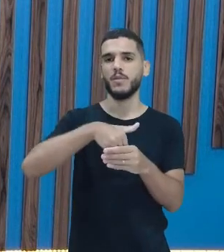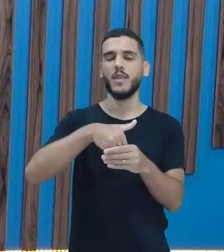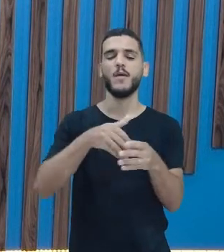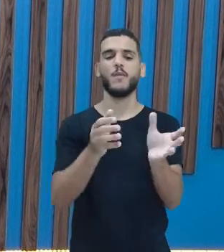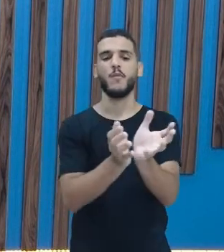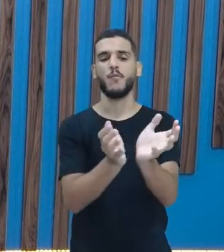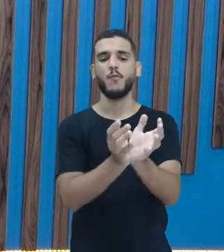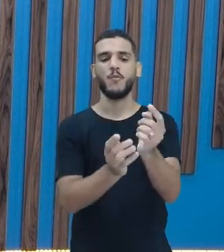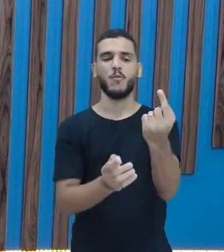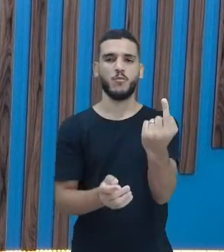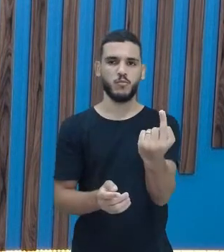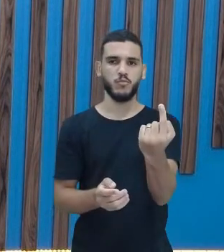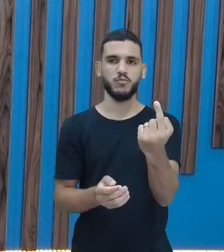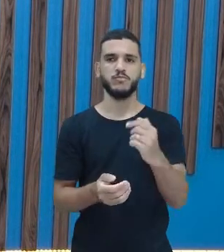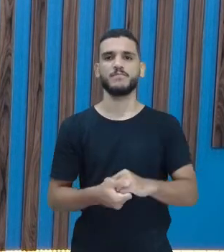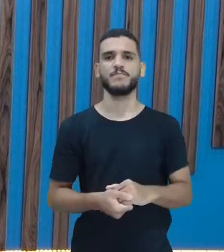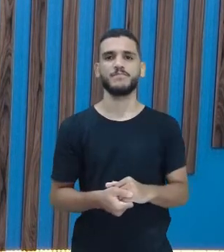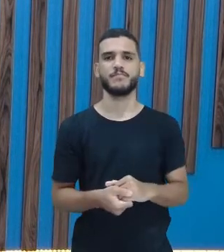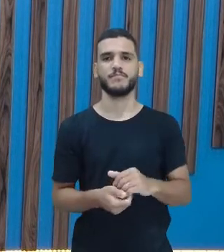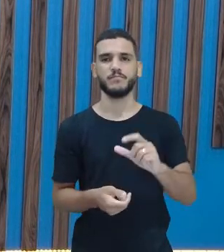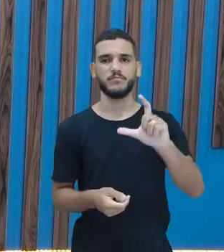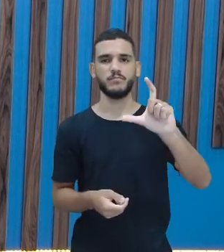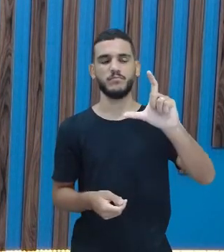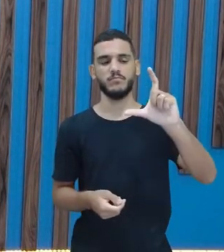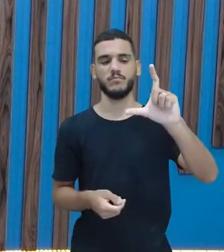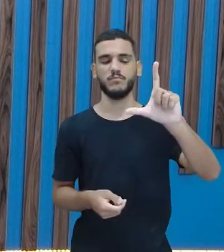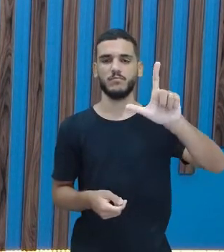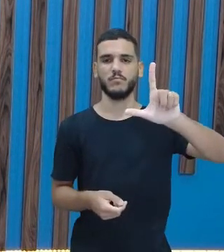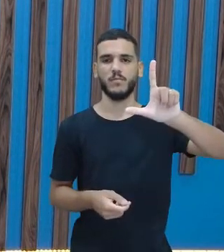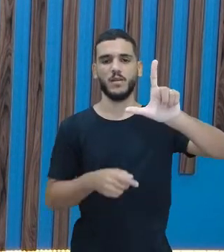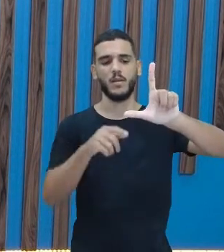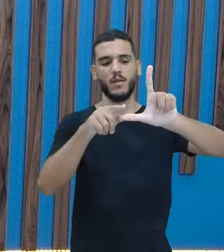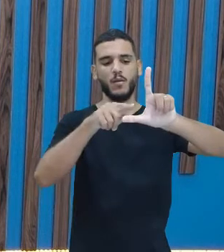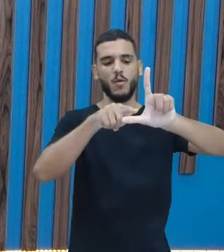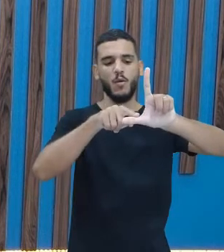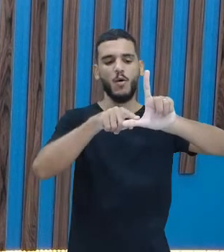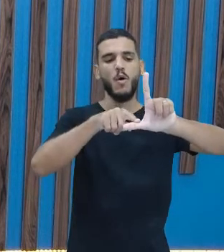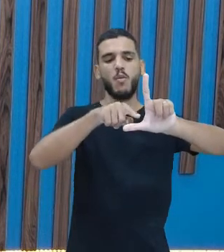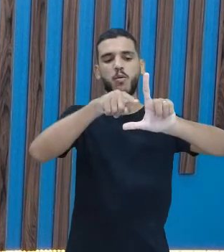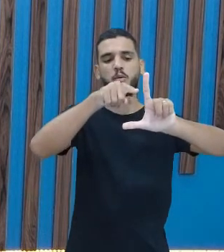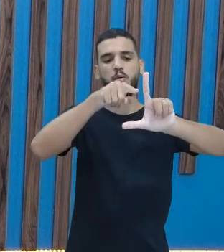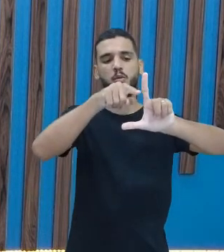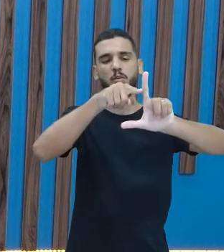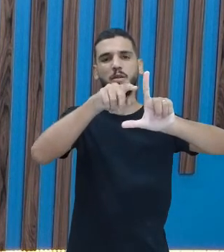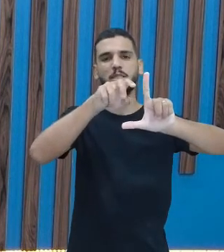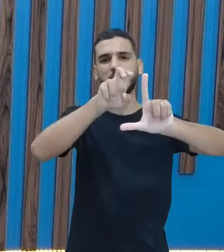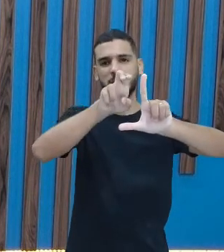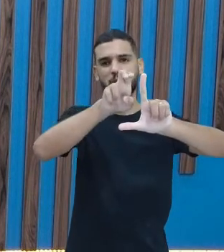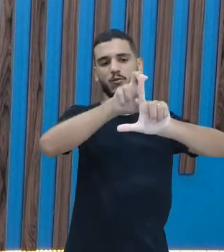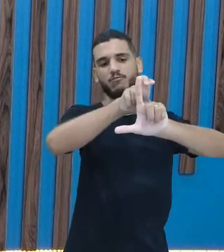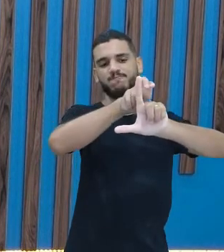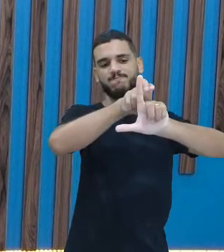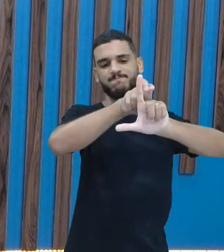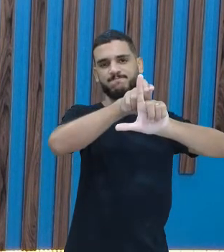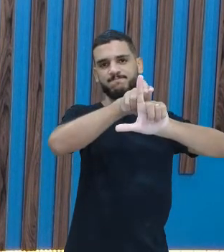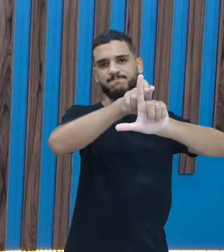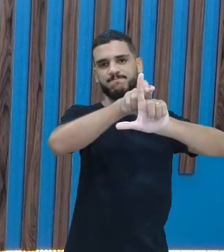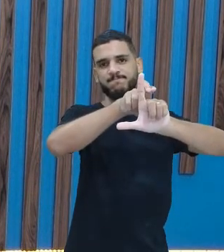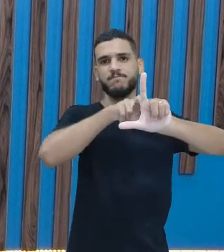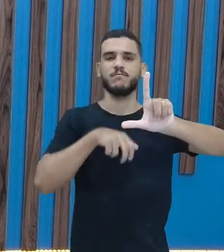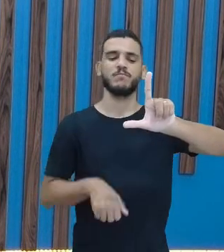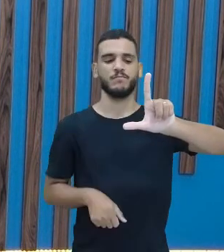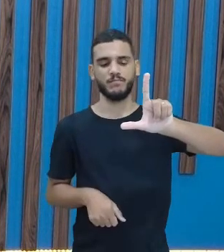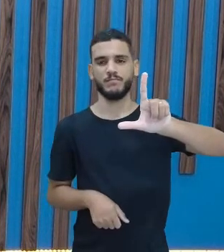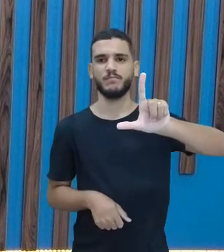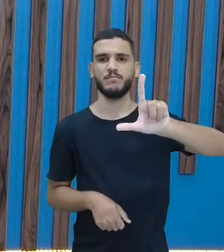os meninos totalizaram 5, quantitativo de 5 meninos que estavam optando por